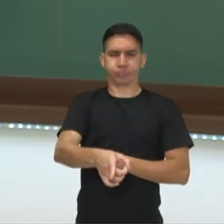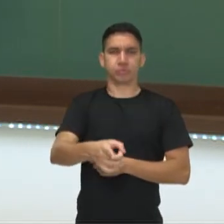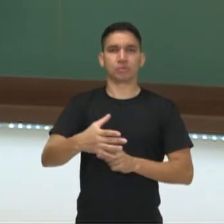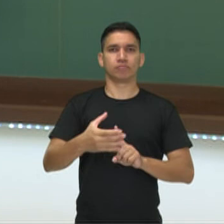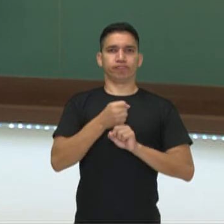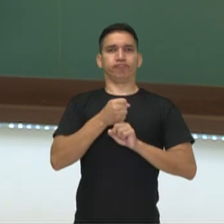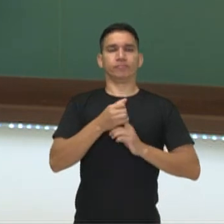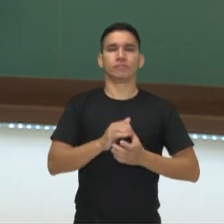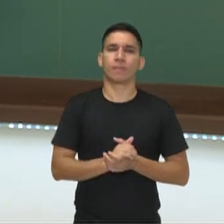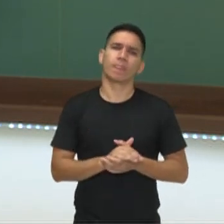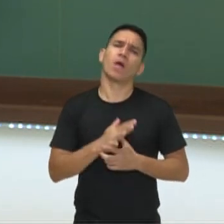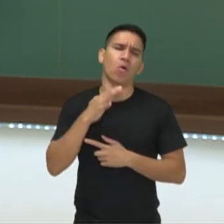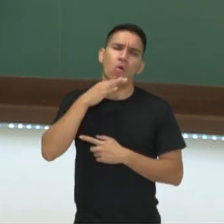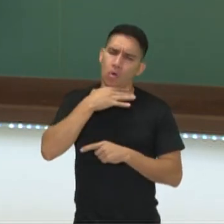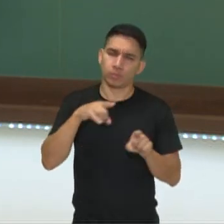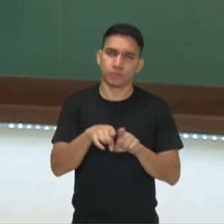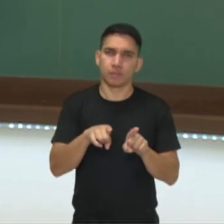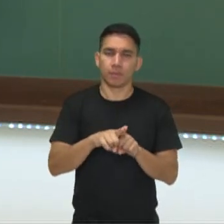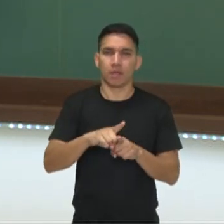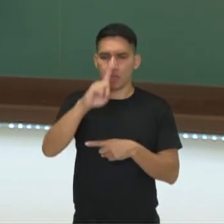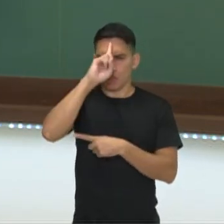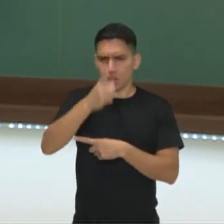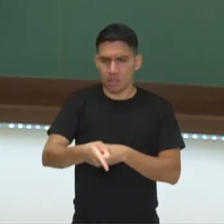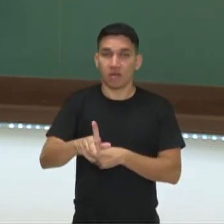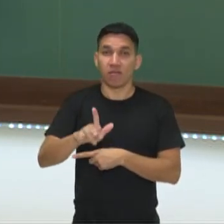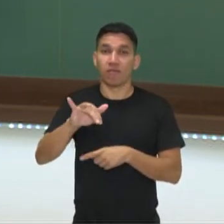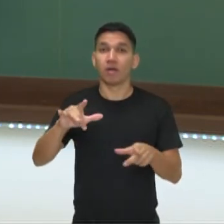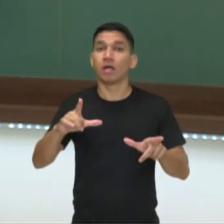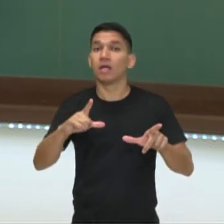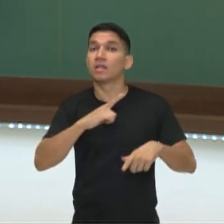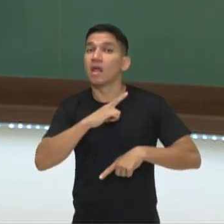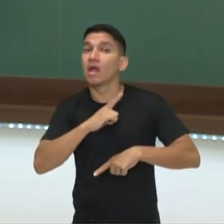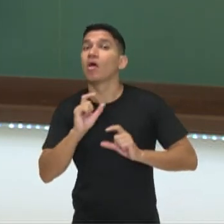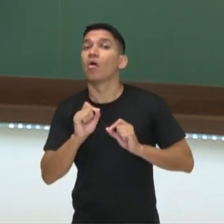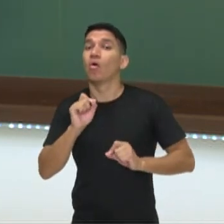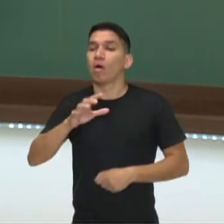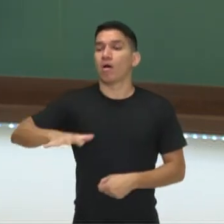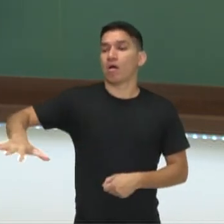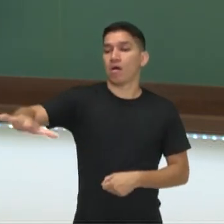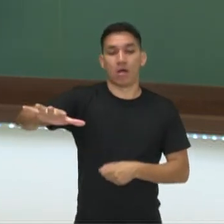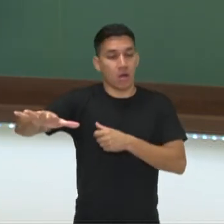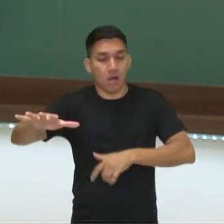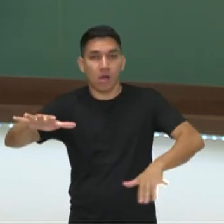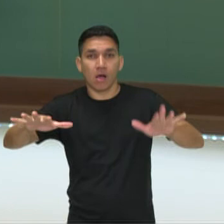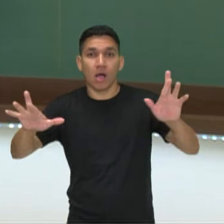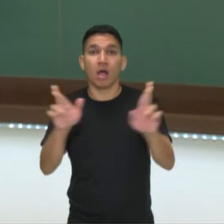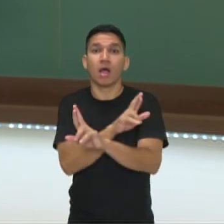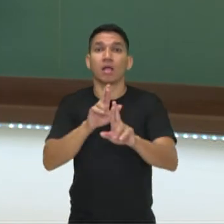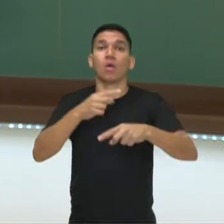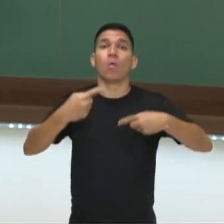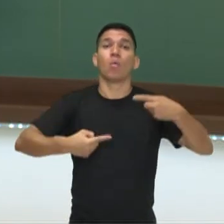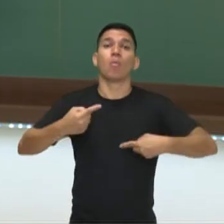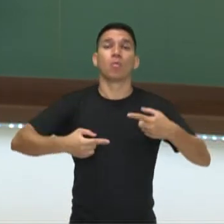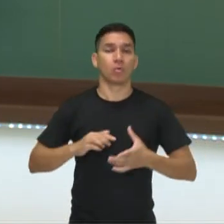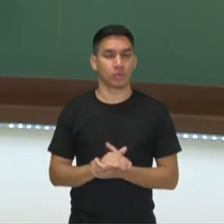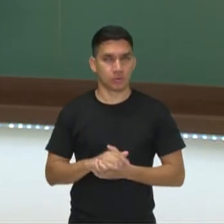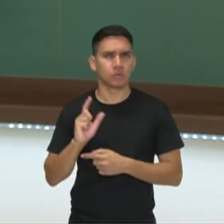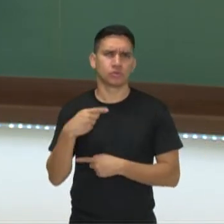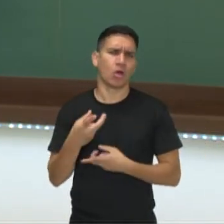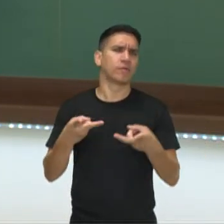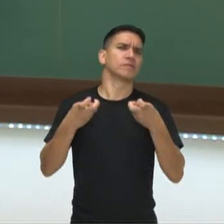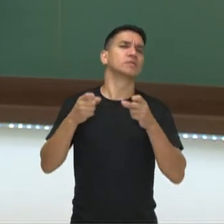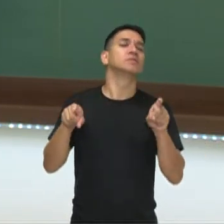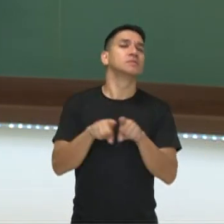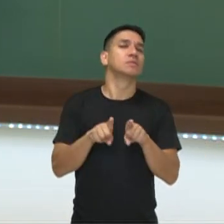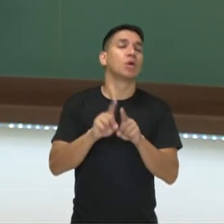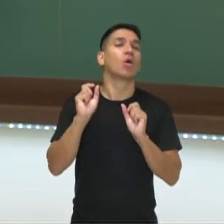claro também que o autoritarismo ele vai existir também em esferas onde há uma relação política. Como nós já vimos também,